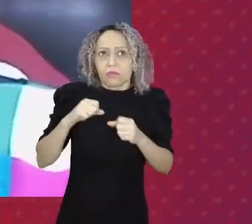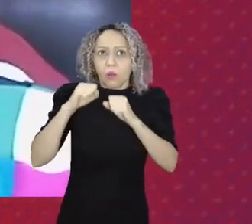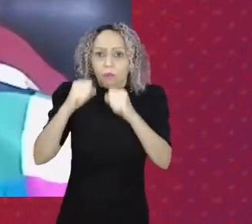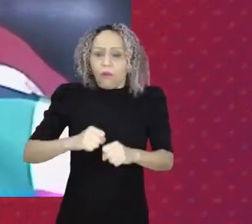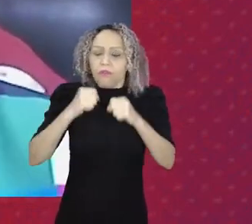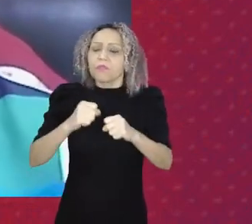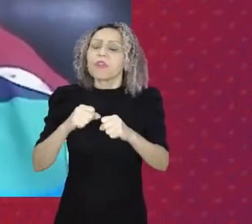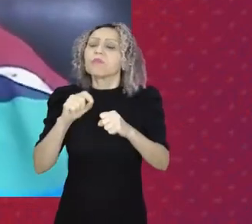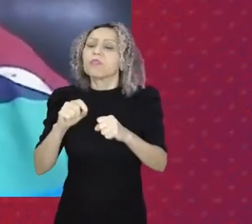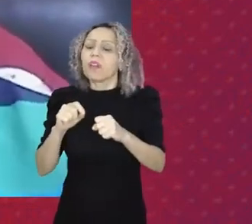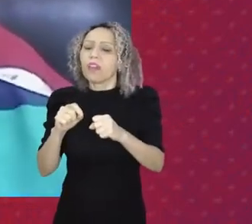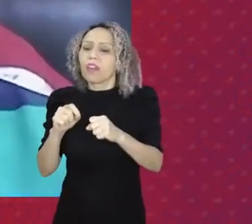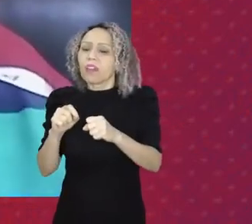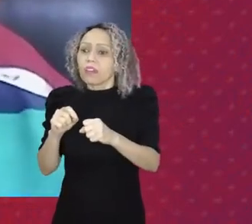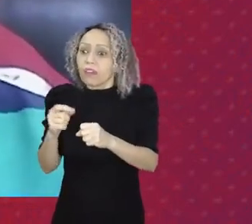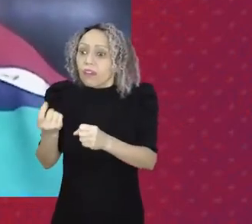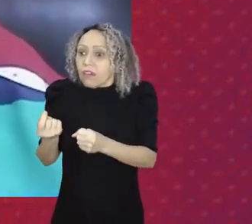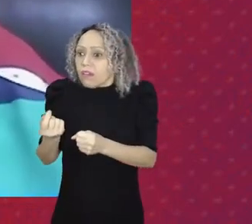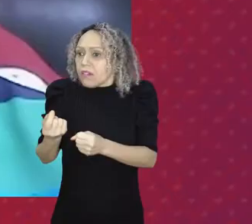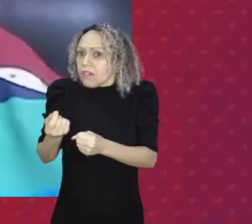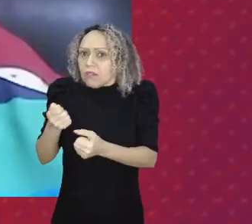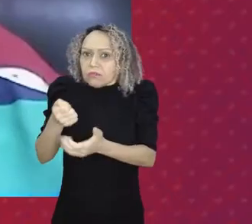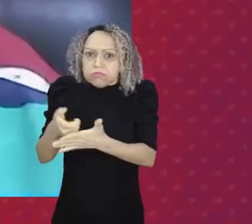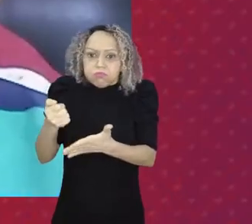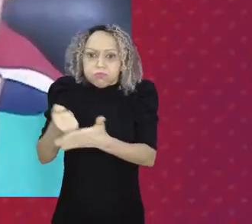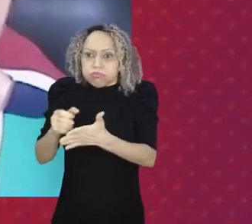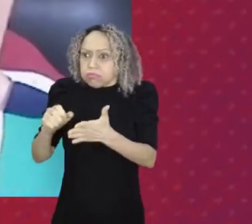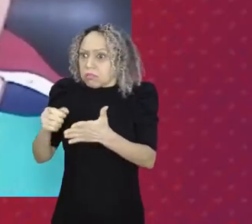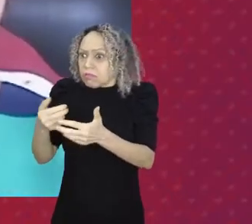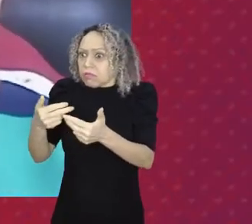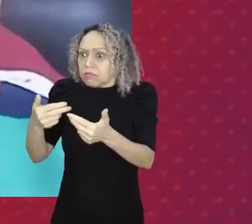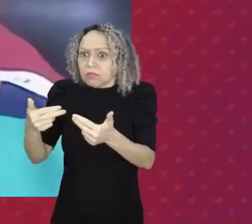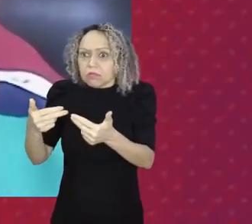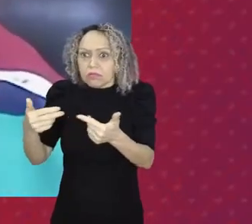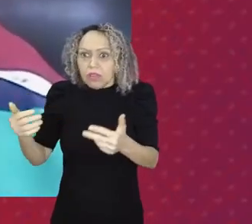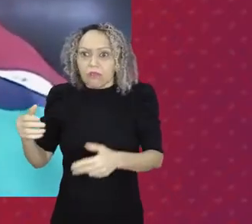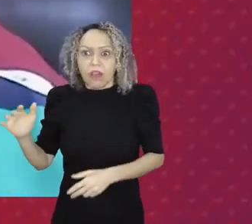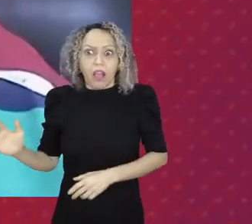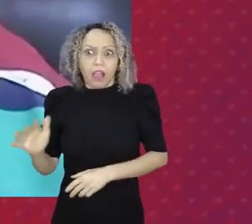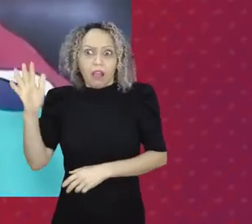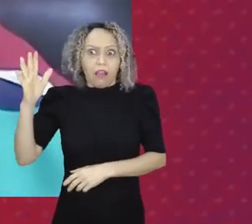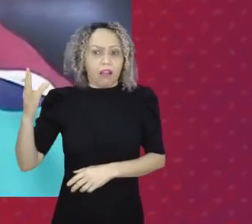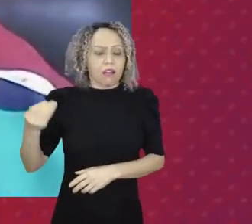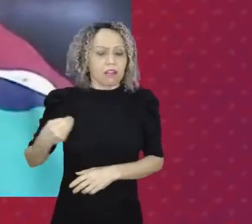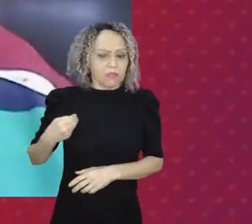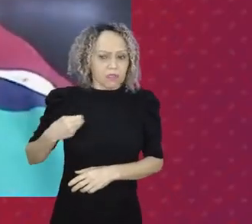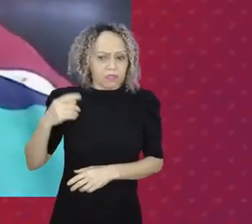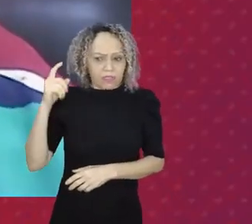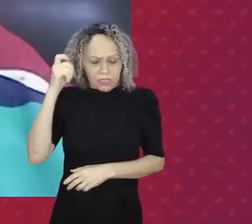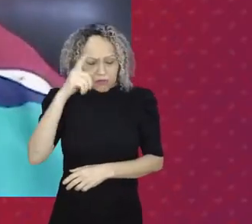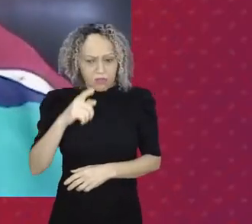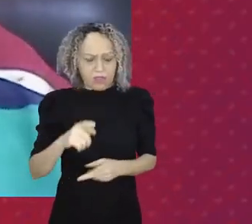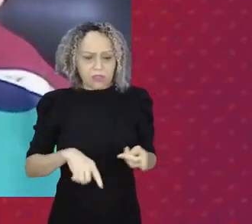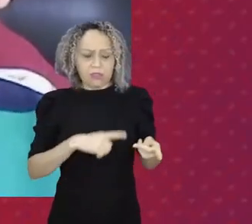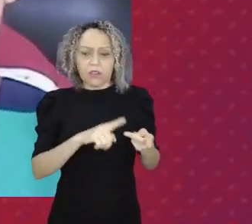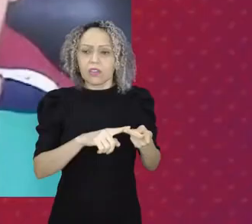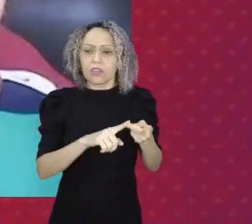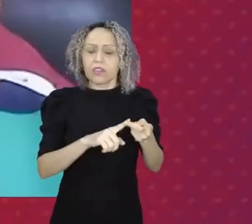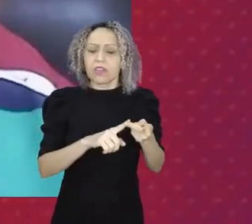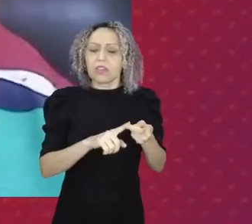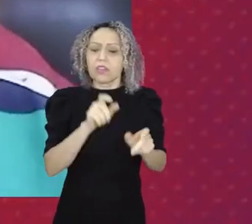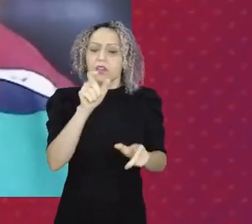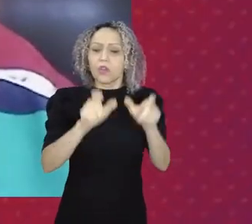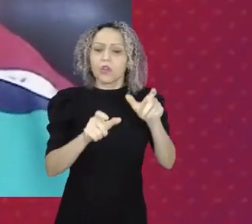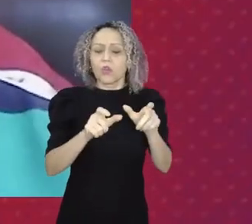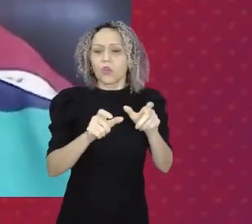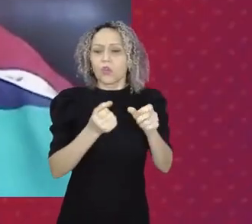dos operários, que se juntam e que se apoiam mutuamente, passa a nos